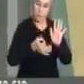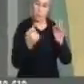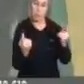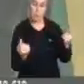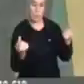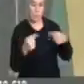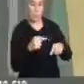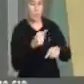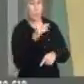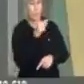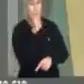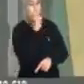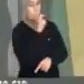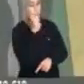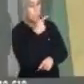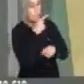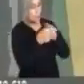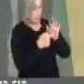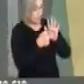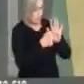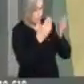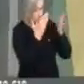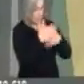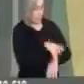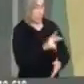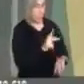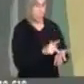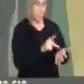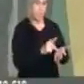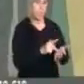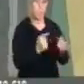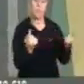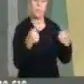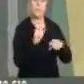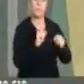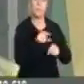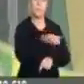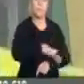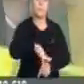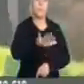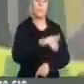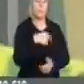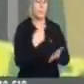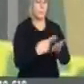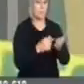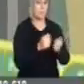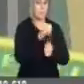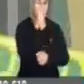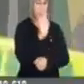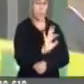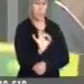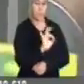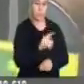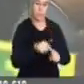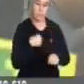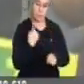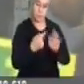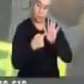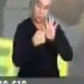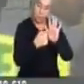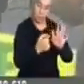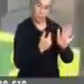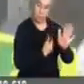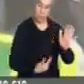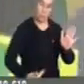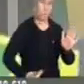enfrentamos as mentiras, enfrentamos aqueles que não têm compromisso com o Brasil, mas, acima de tudo, mostramos o compromisso que tem o governo